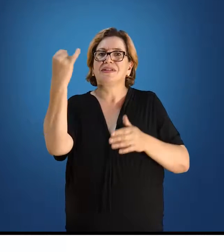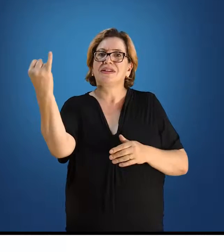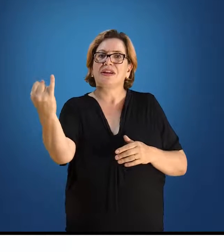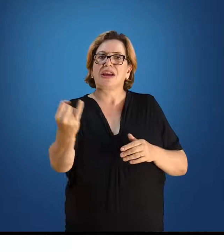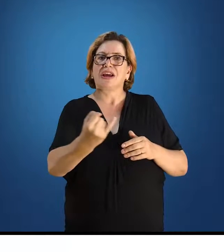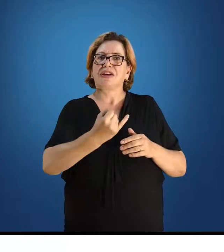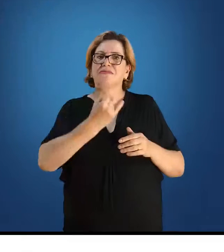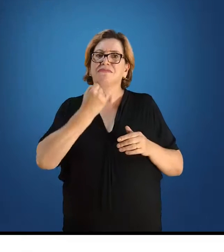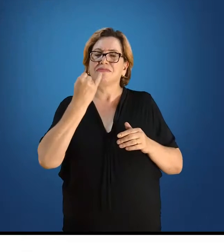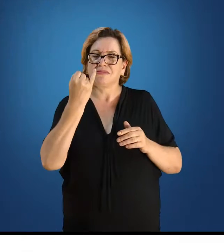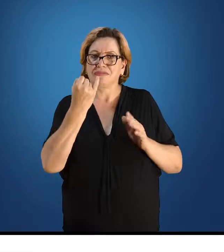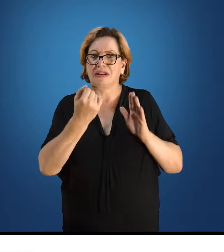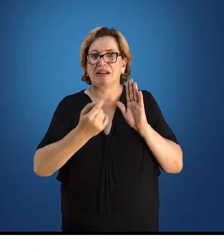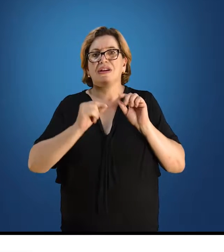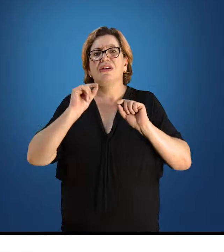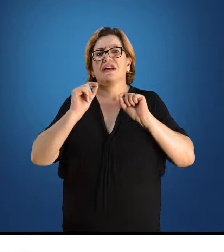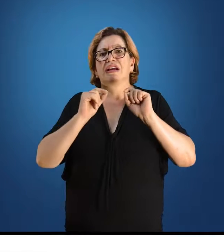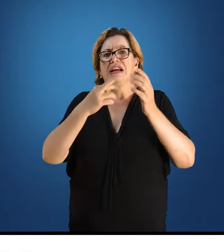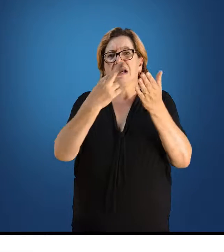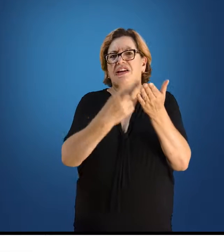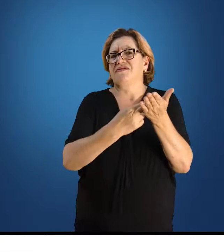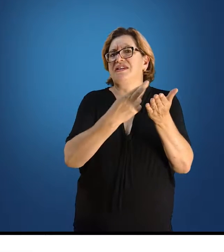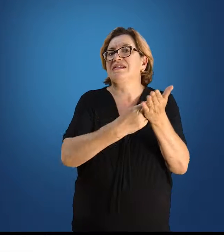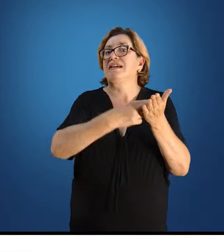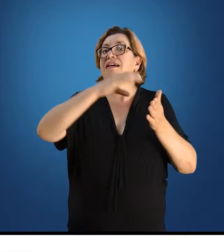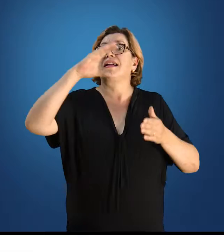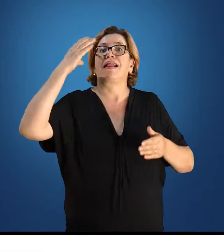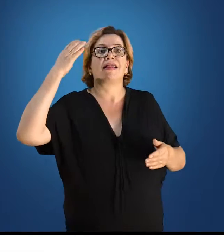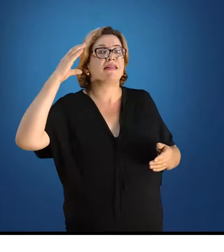diferenciar um periódico científico de outros tipos de publicações.